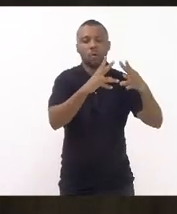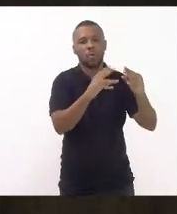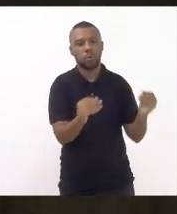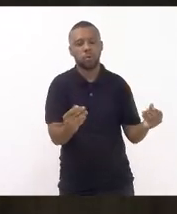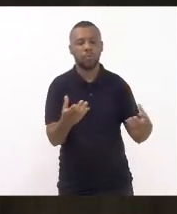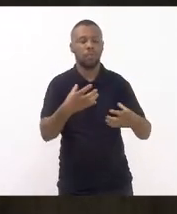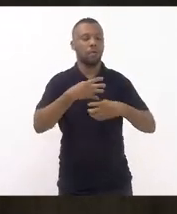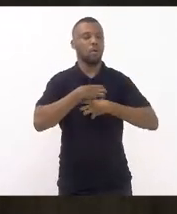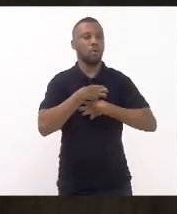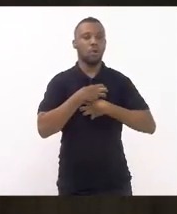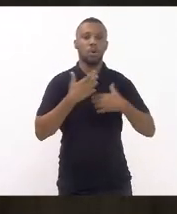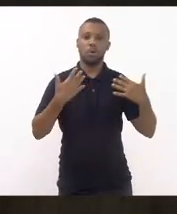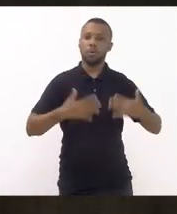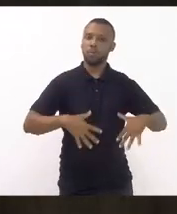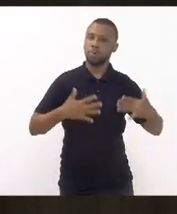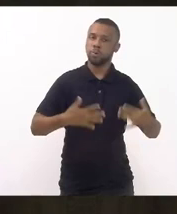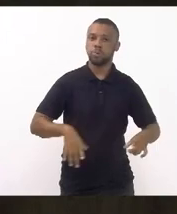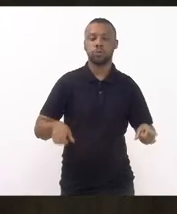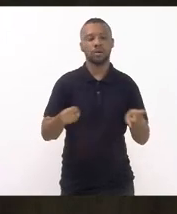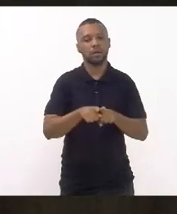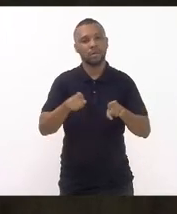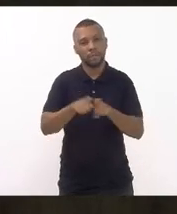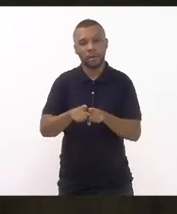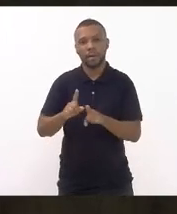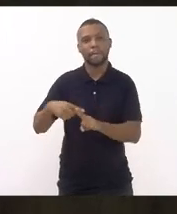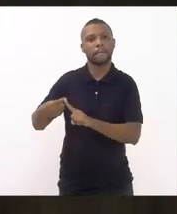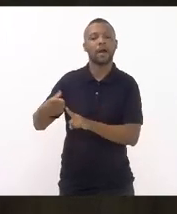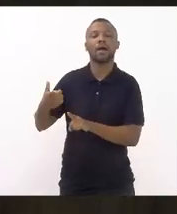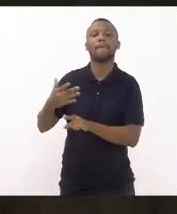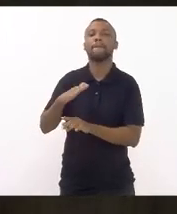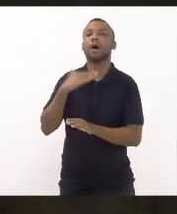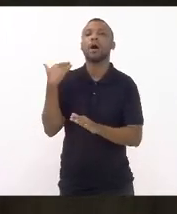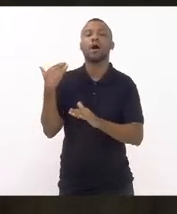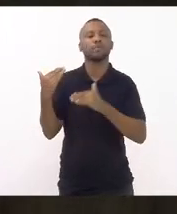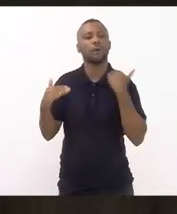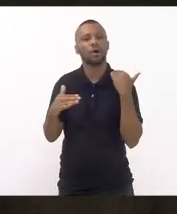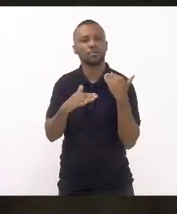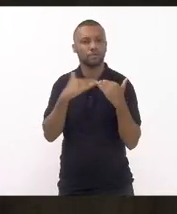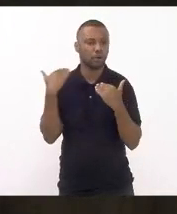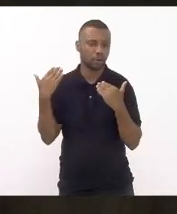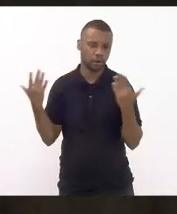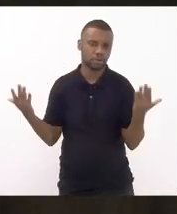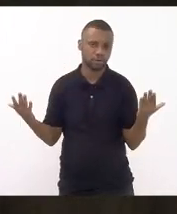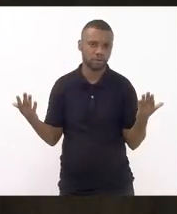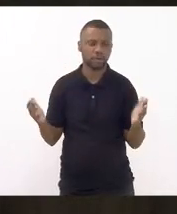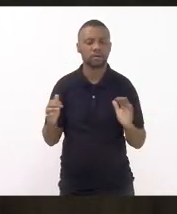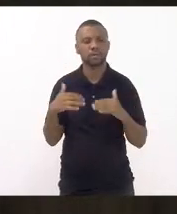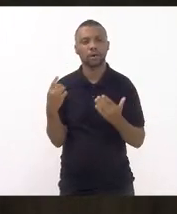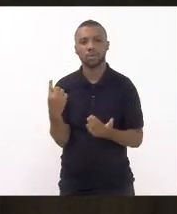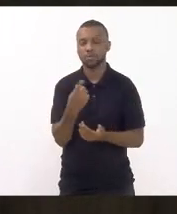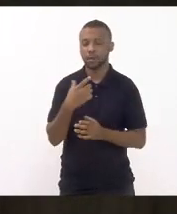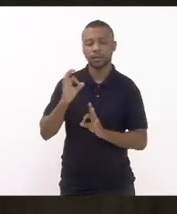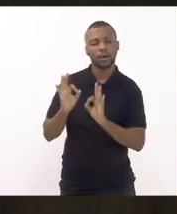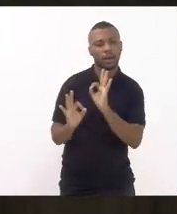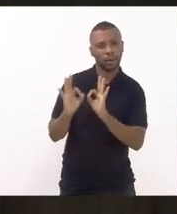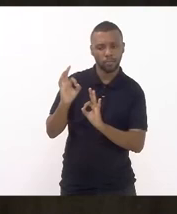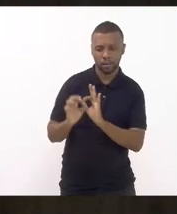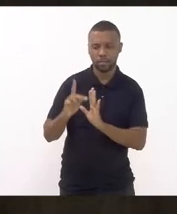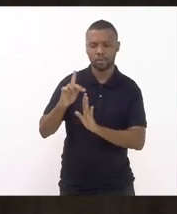profundas e muitas vezes acompanhada de mortes. Então, o que a gente está fazendo é